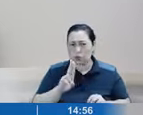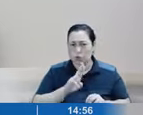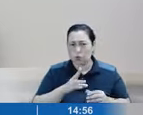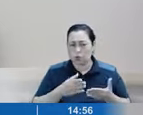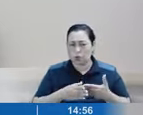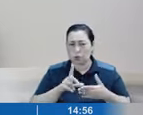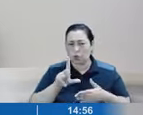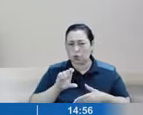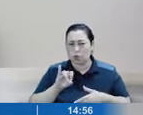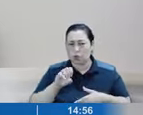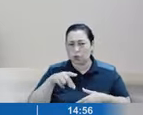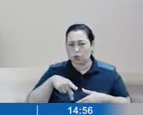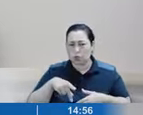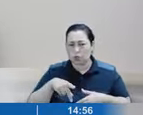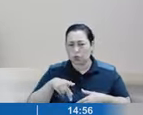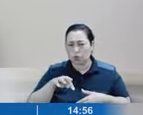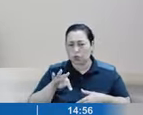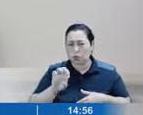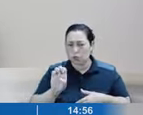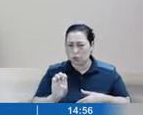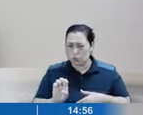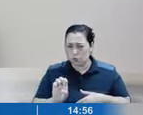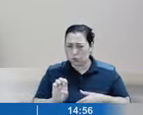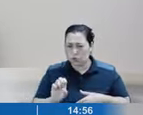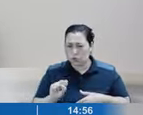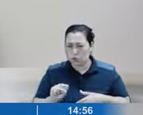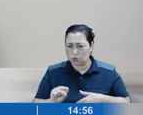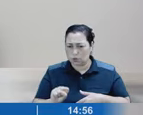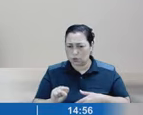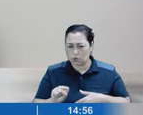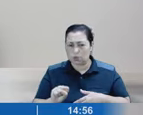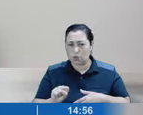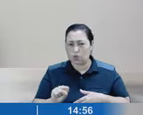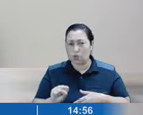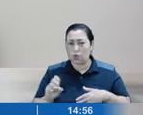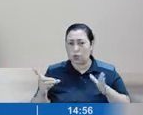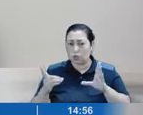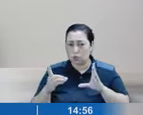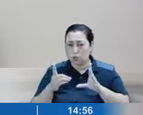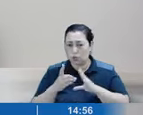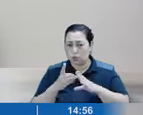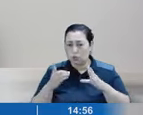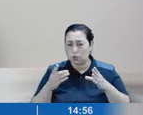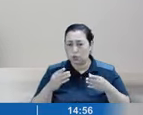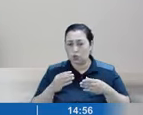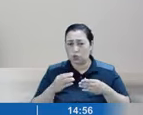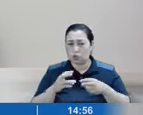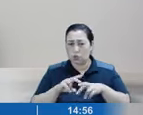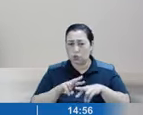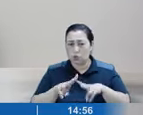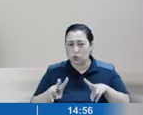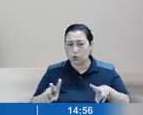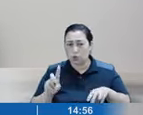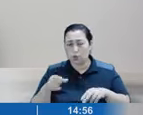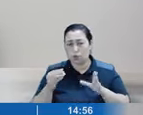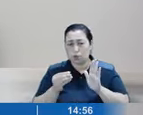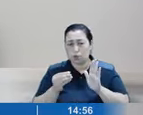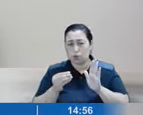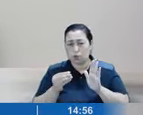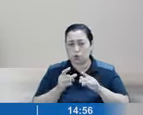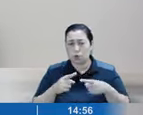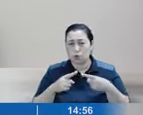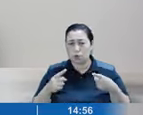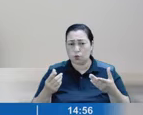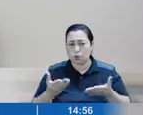de Lynch. Lynch foi um pesquisador que descobriu o envolvimento de câncer de intestino com vários outros tipos de câncer. O